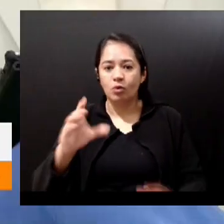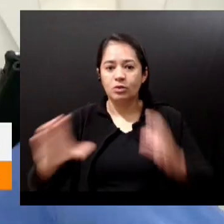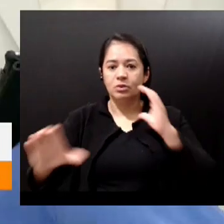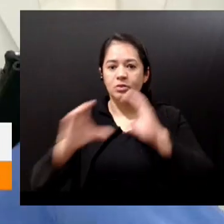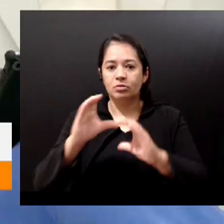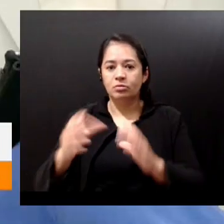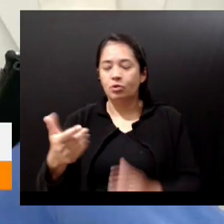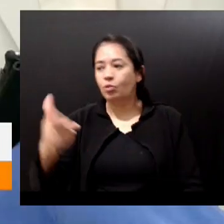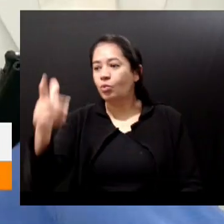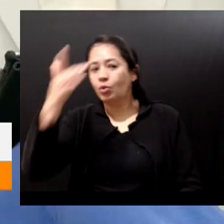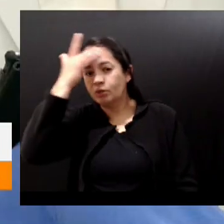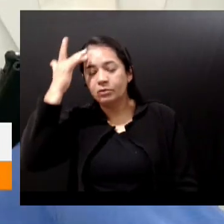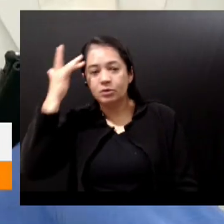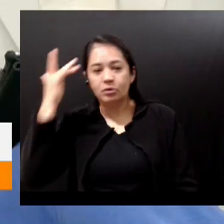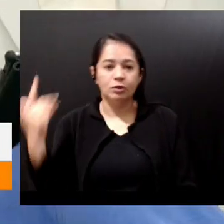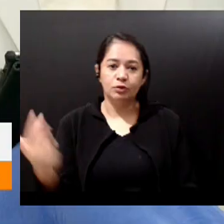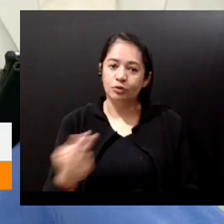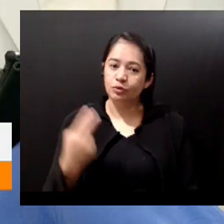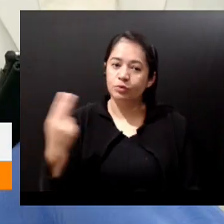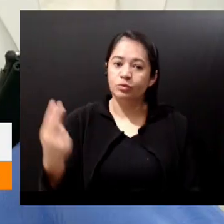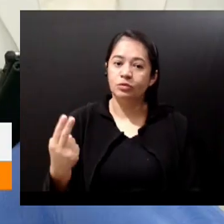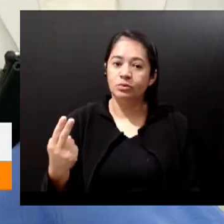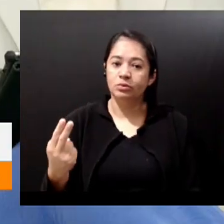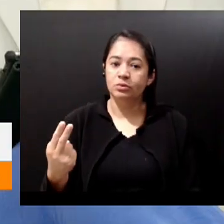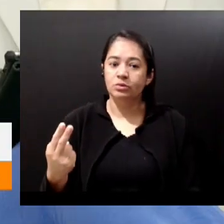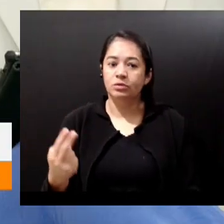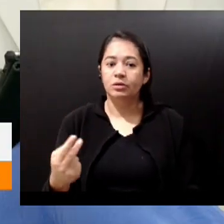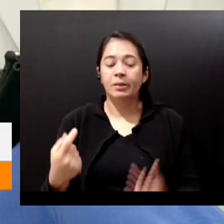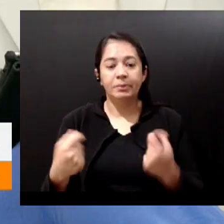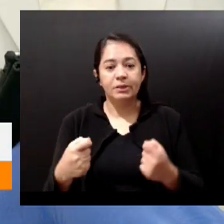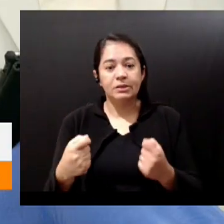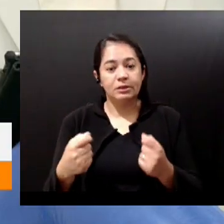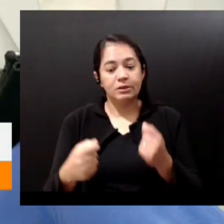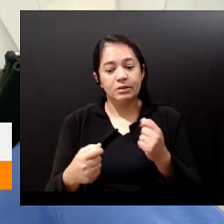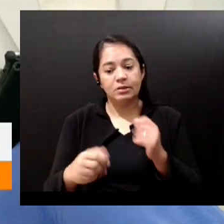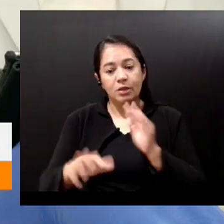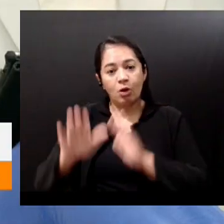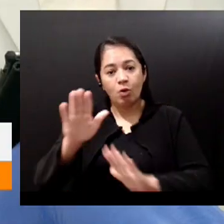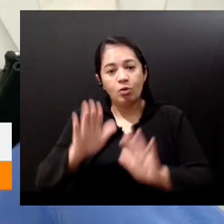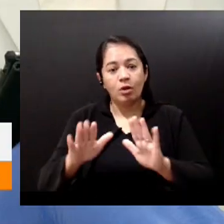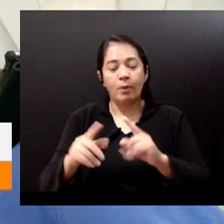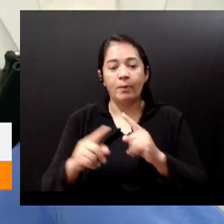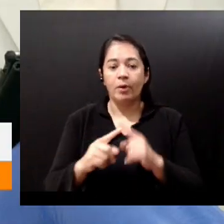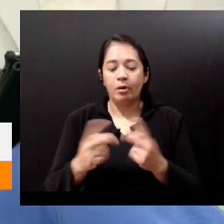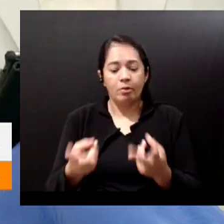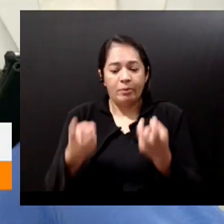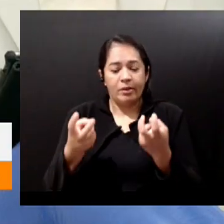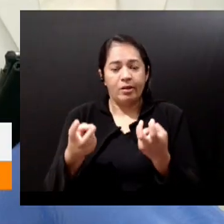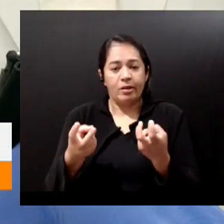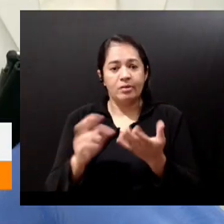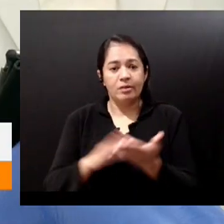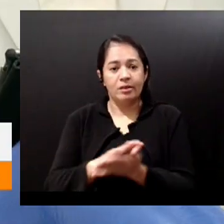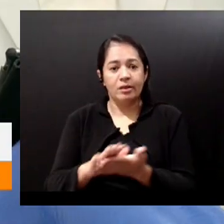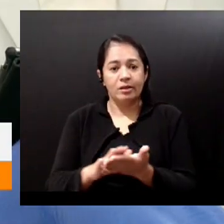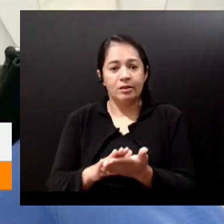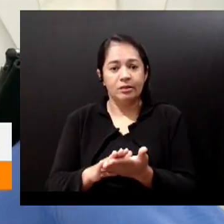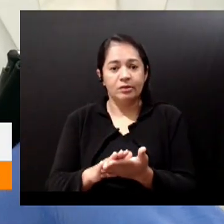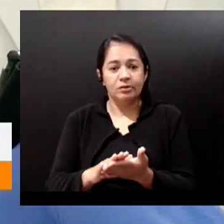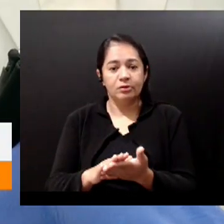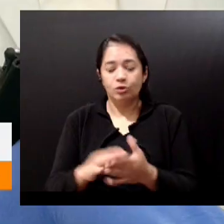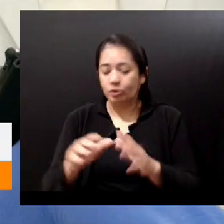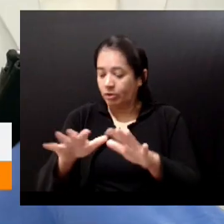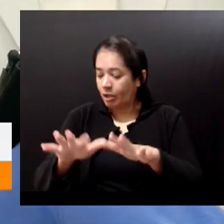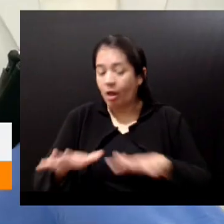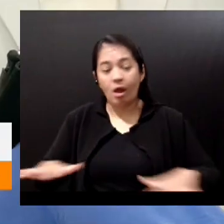isolar totalmente e não conseguir, não ter nenhuma reação, percepção, né, daquele mundo que está ali ao